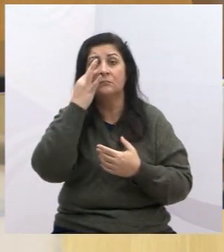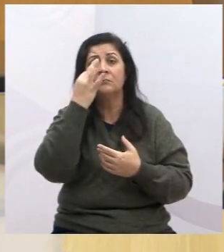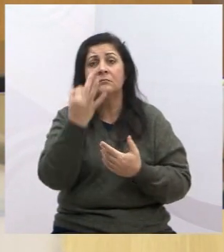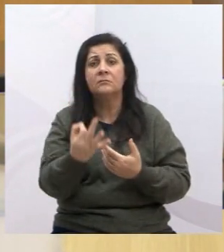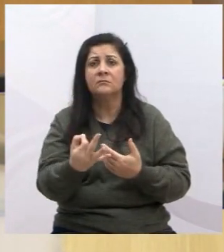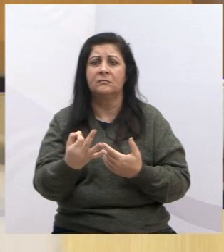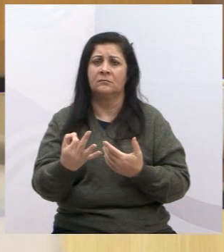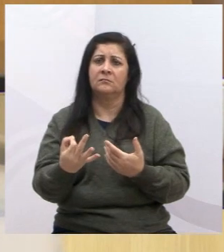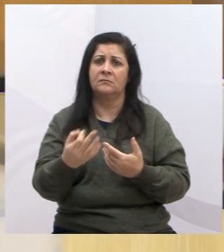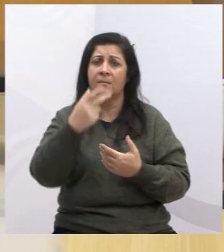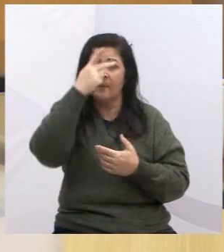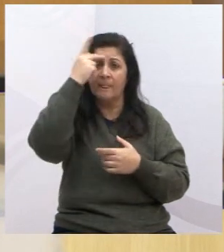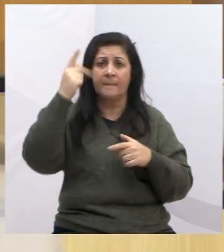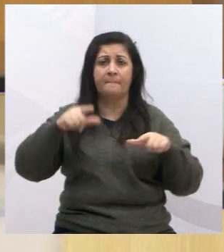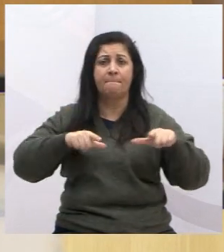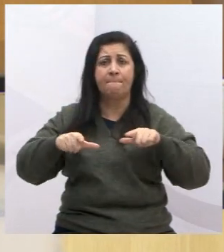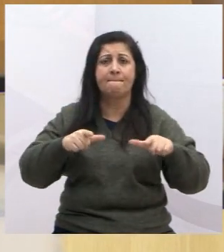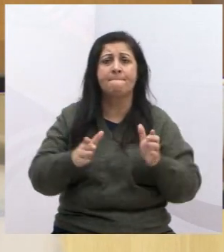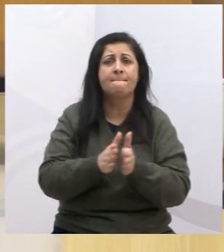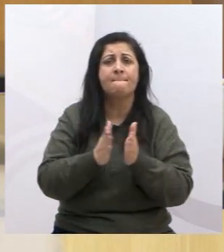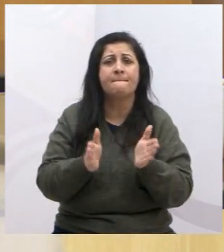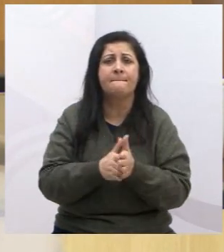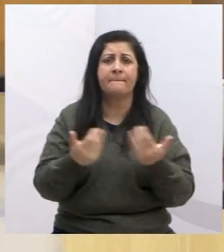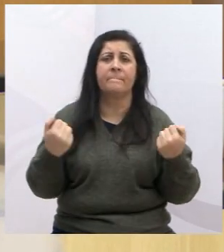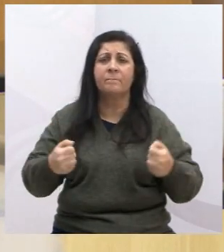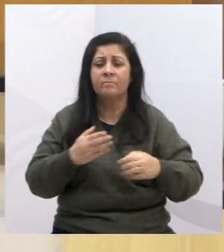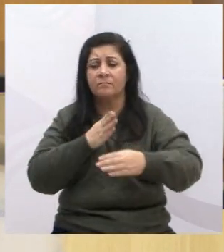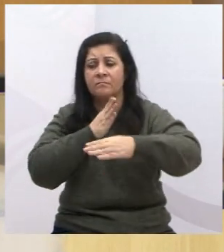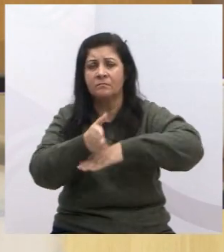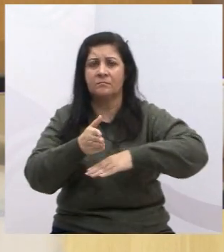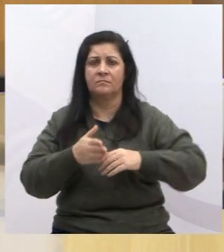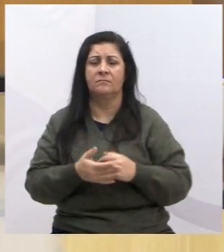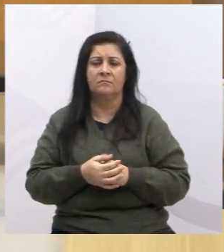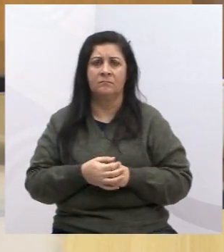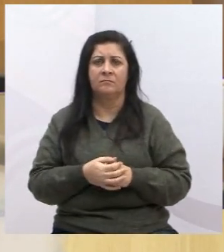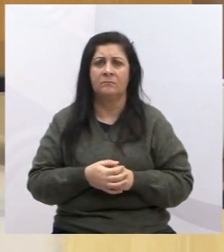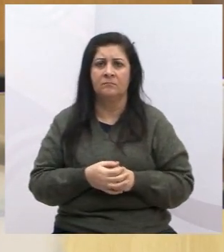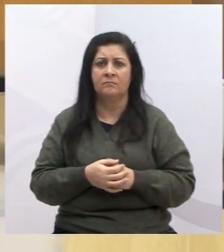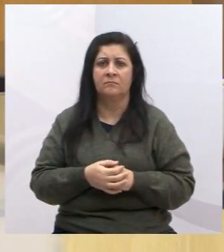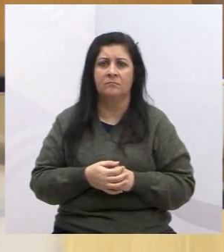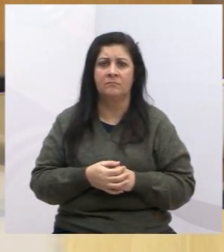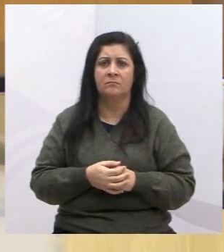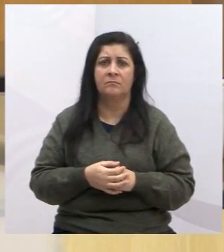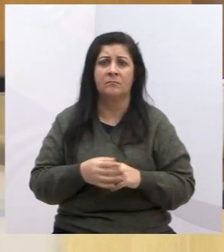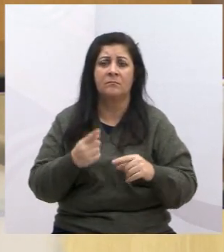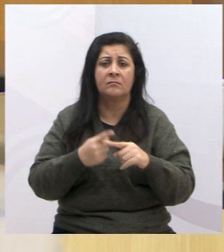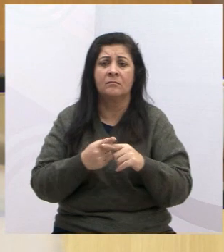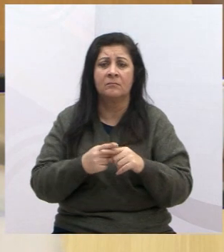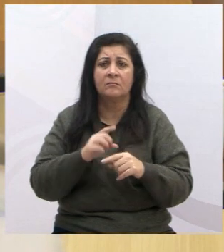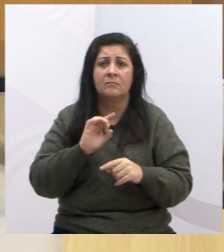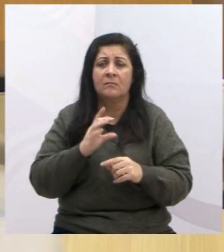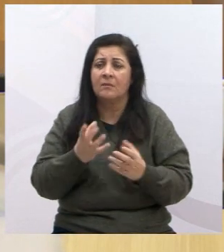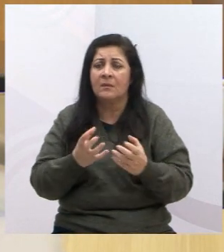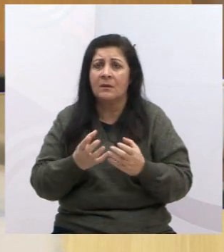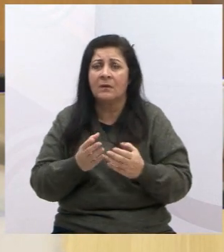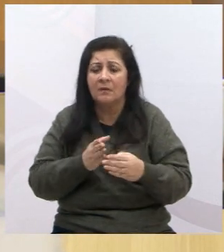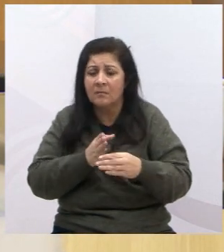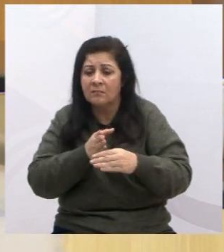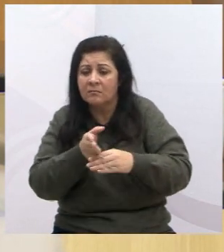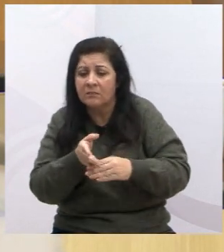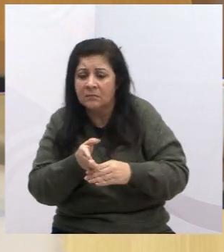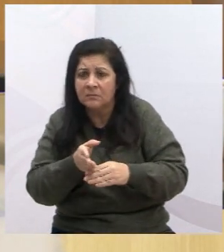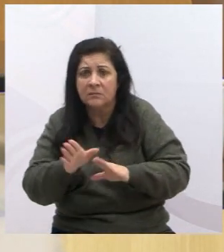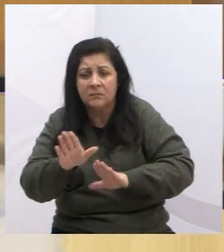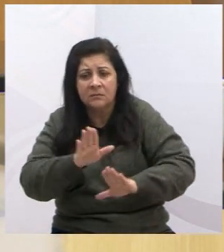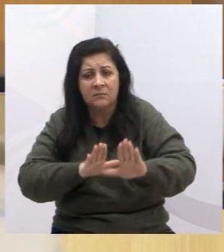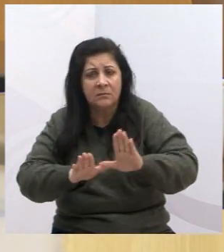esses trabalhadores, de modo que tal acesso possa ser liberado, posto que os mesmos só querem passar,